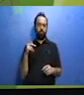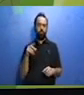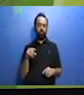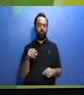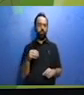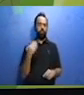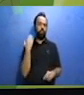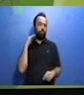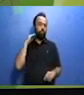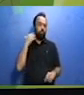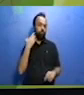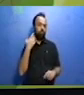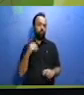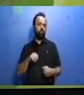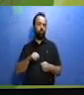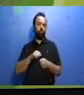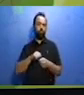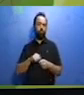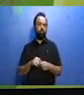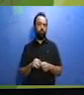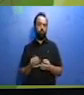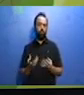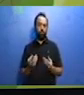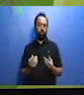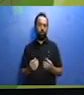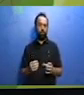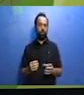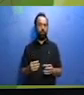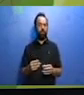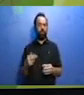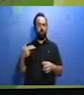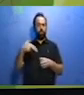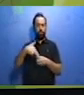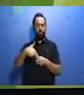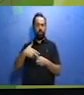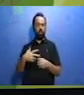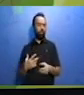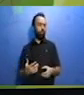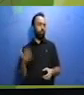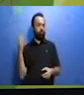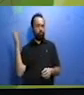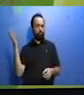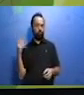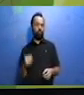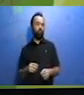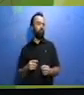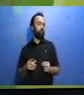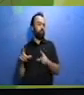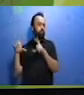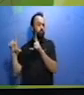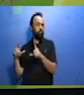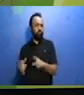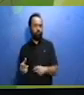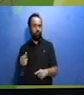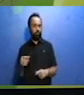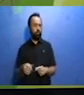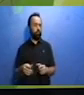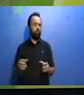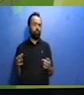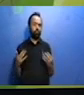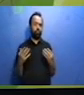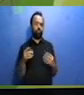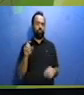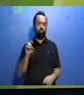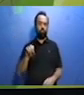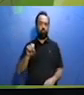dos combustíveis fósseis. Então, nós temos aqui uma imagem que mostra a poluição, né? Essa poluição emite vários